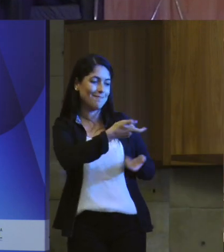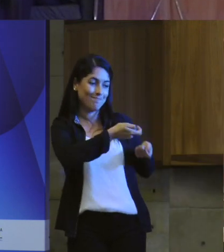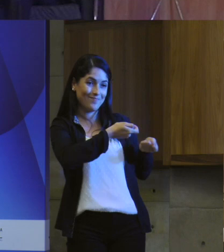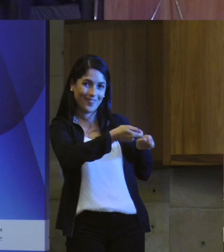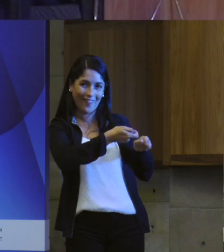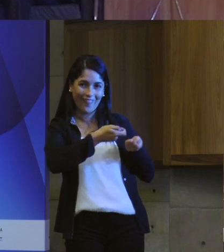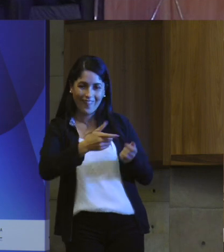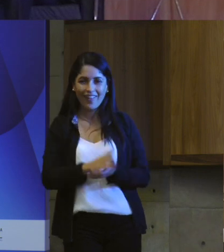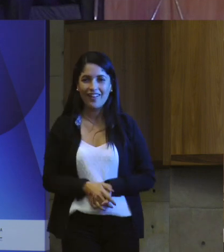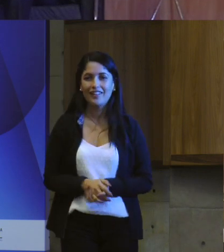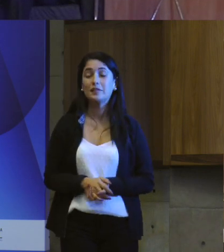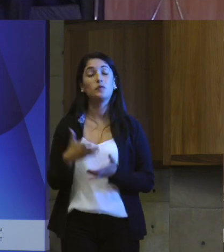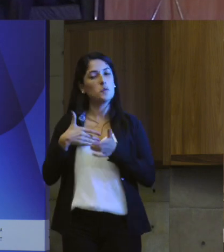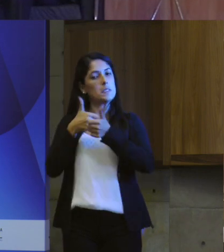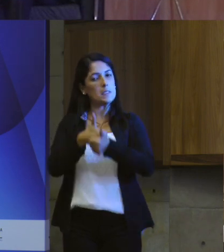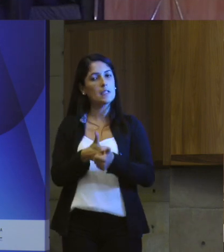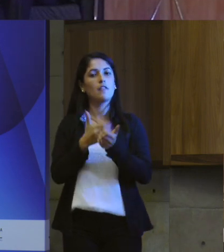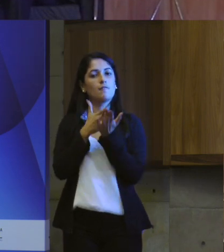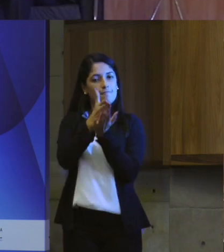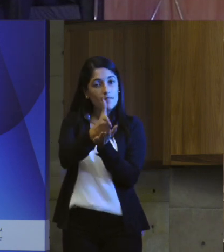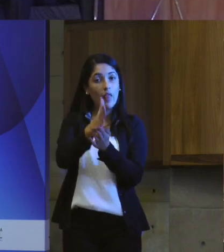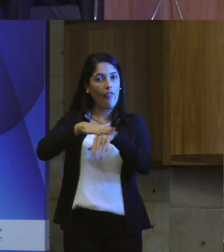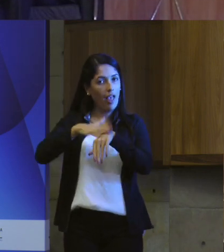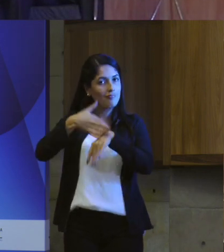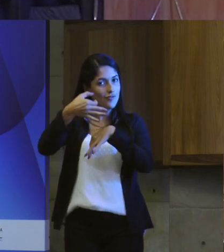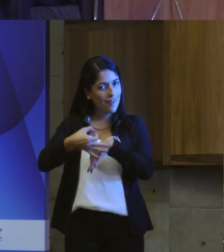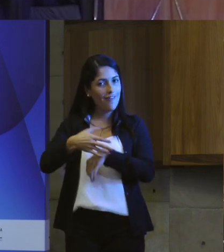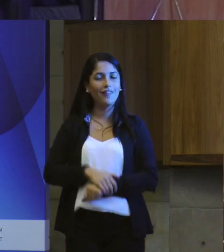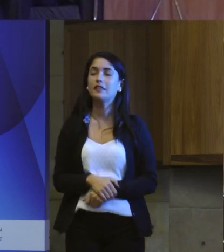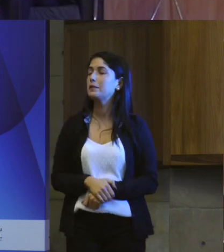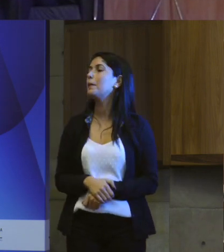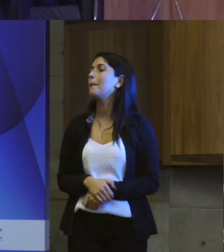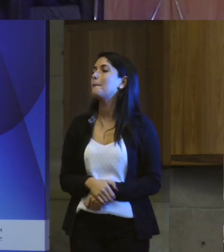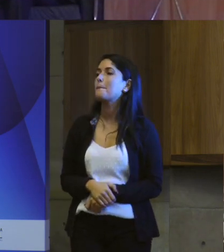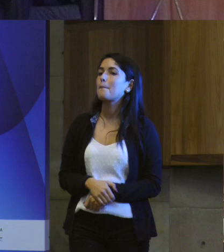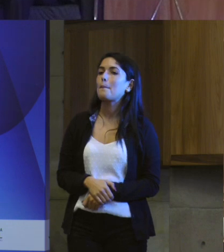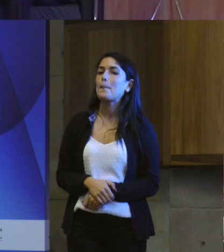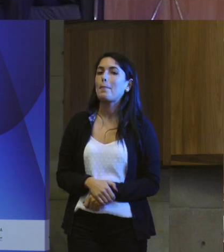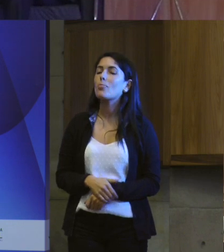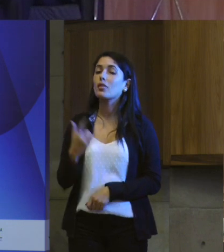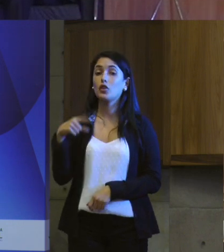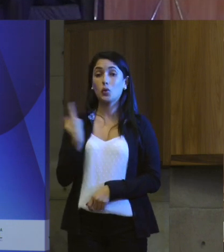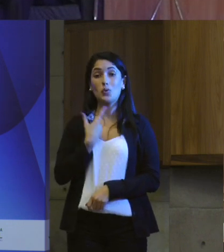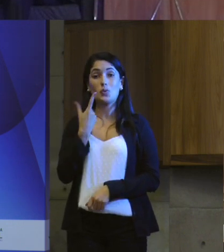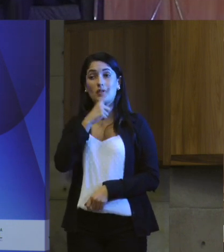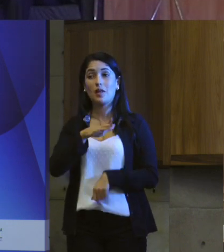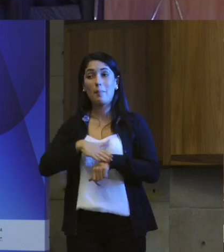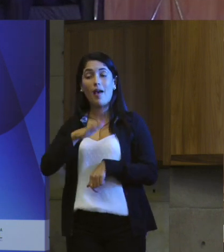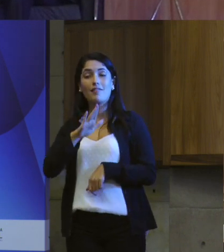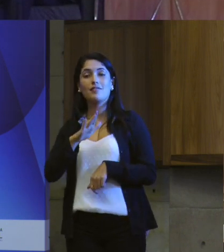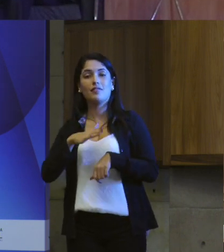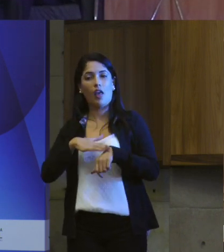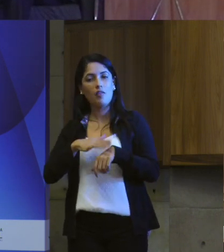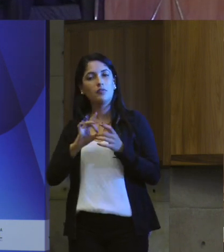vou seguir a a arrisca o tempo e e pra que a gente tenha mais tempo depois